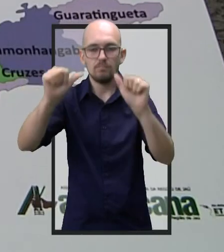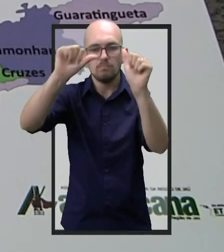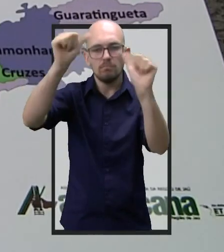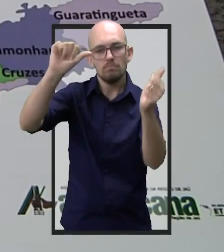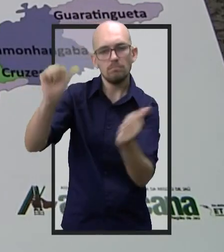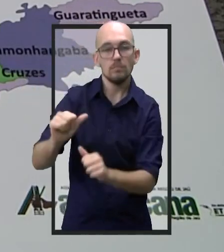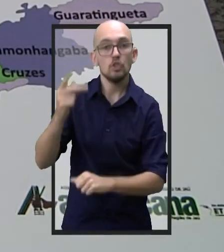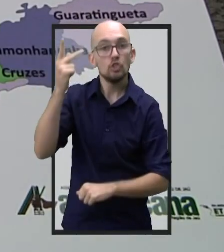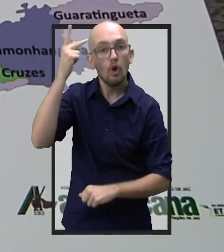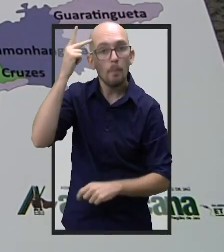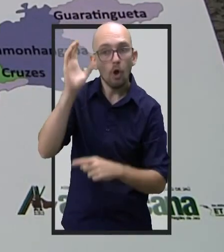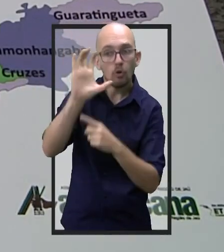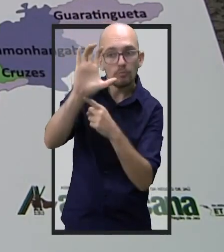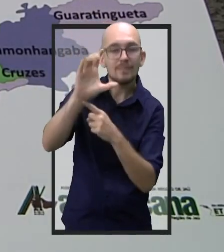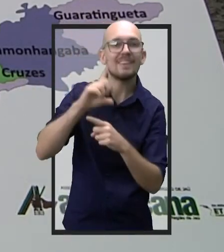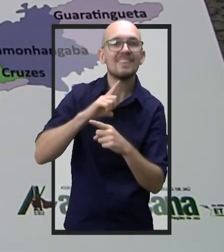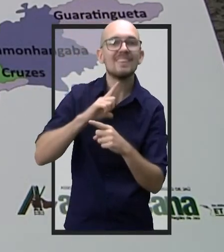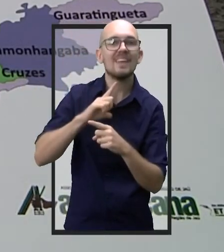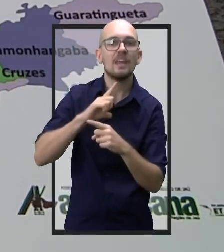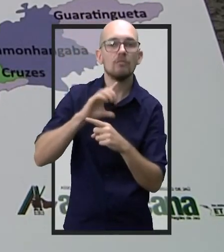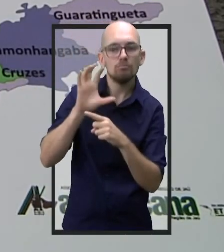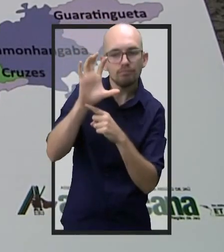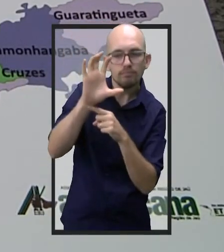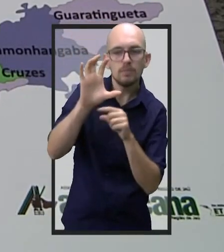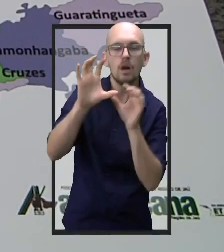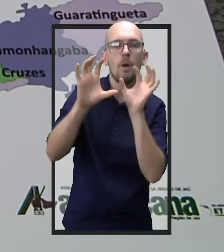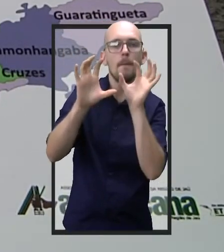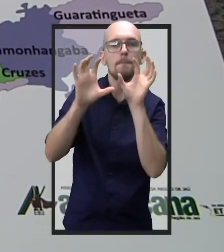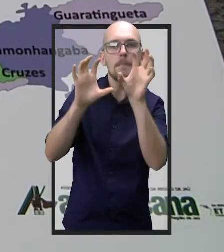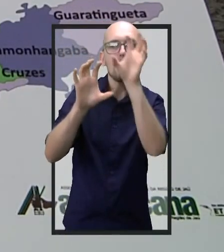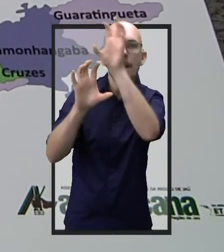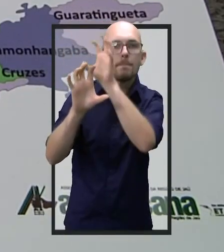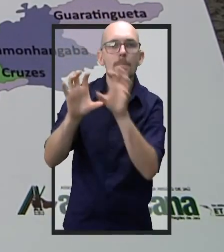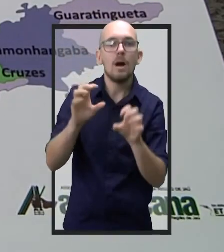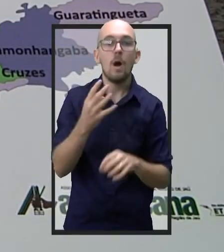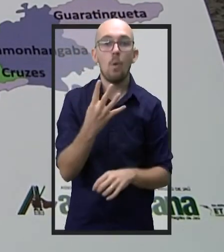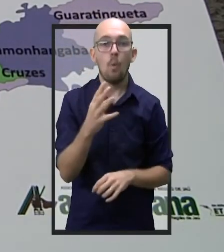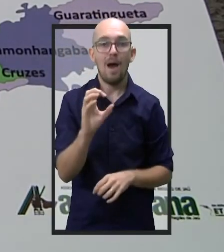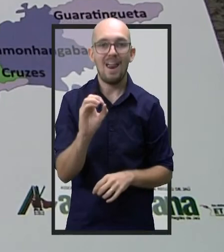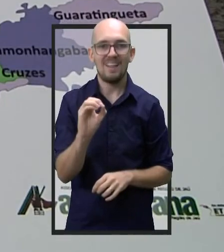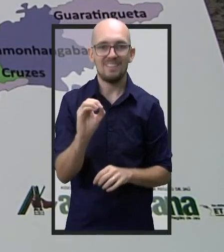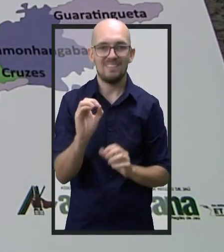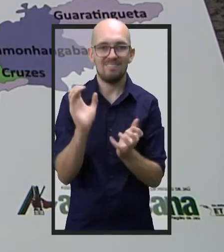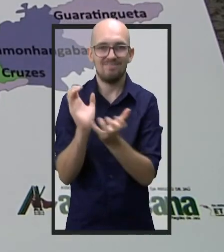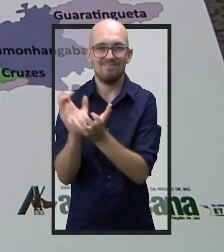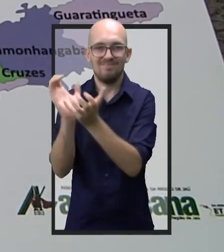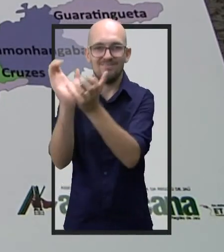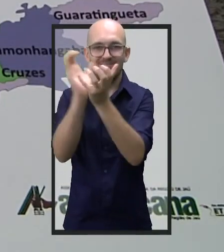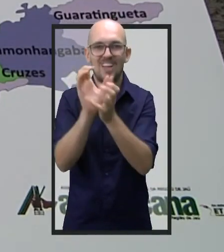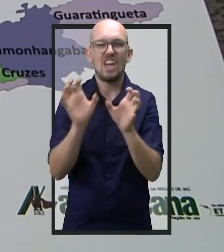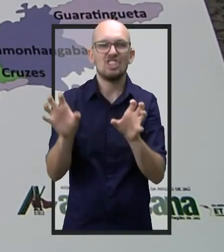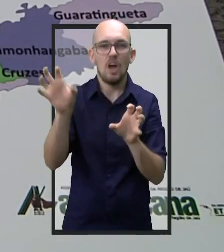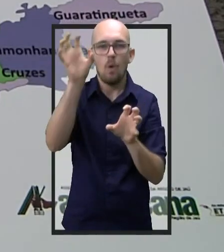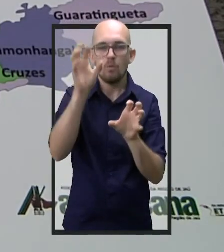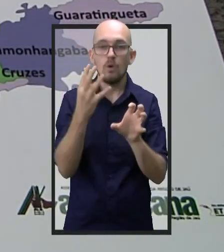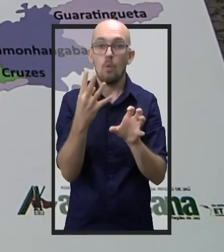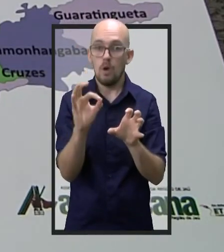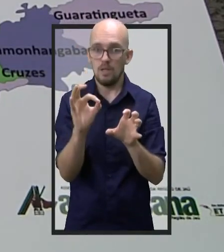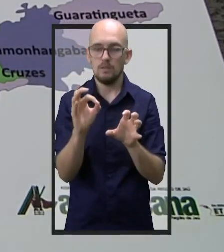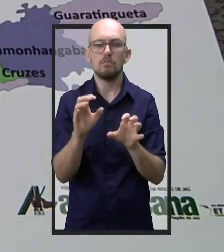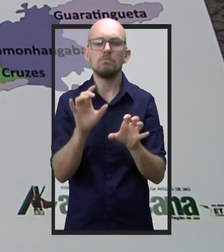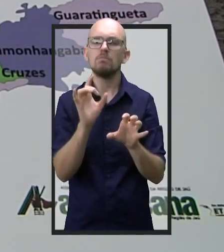40 regiões. Certo. São 19 milhões de hectares, dividido em 40 regiões. Cada região tem 13,